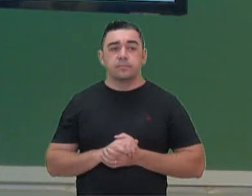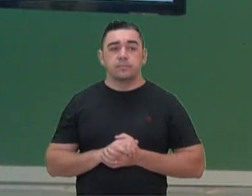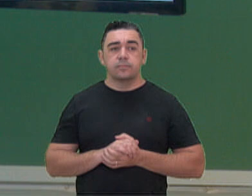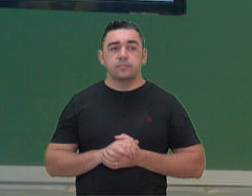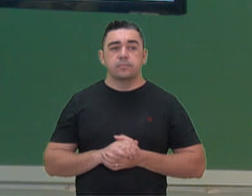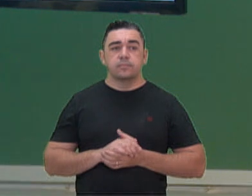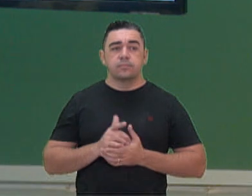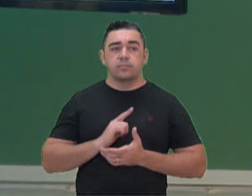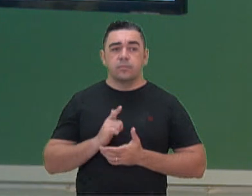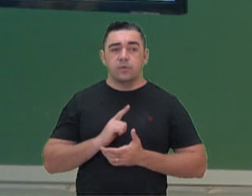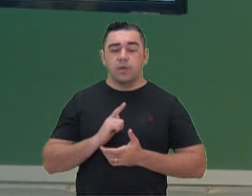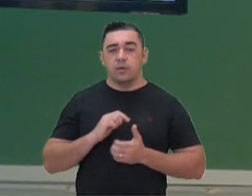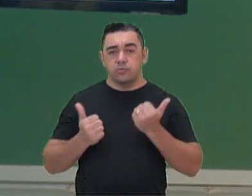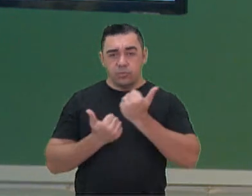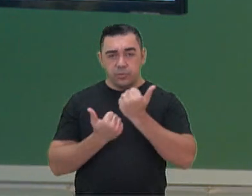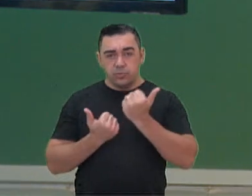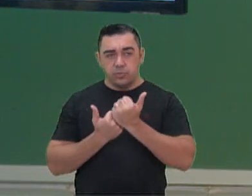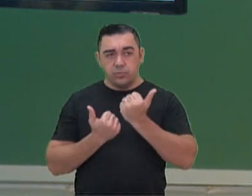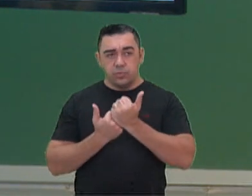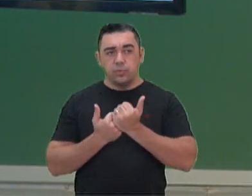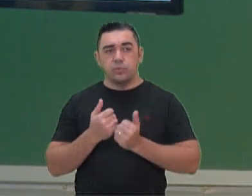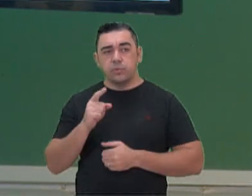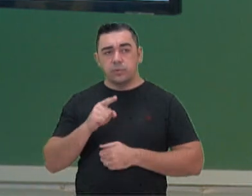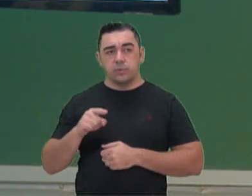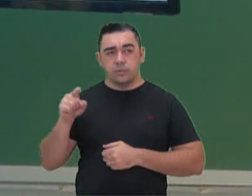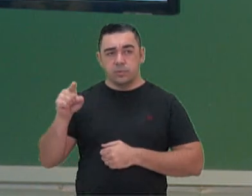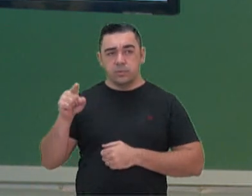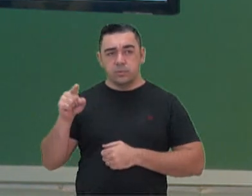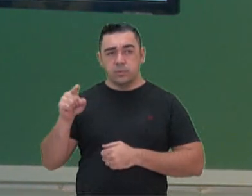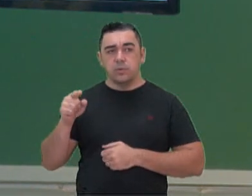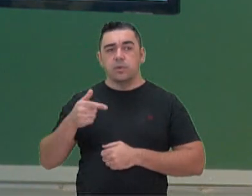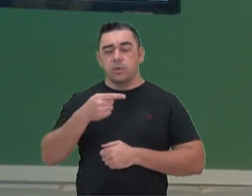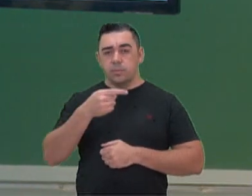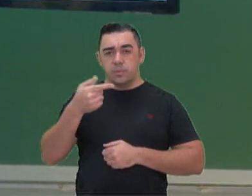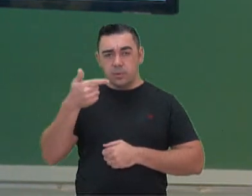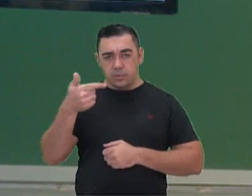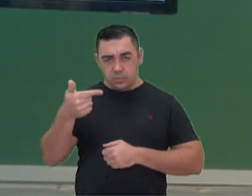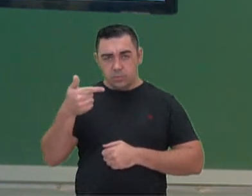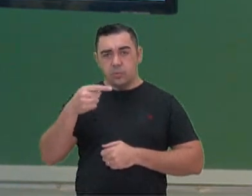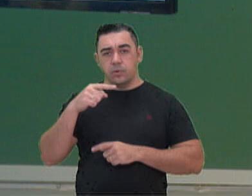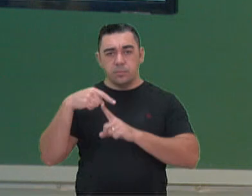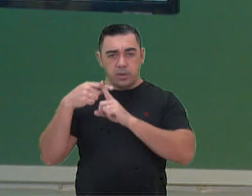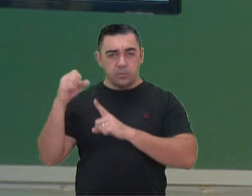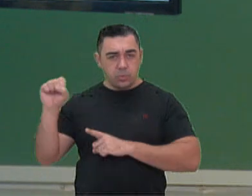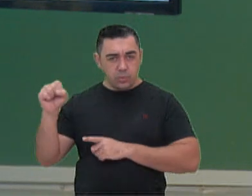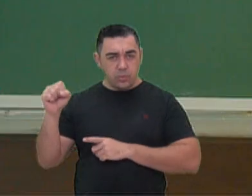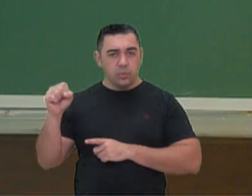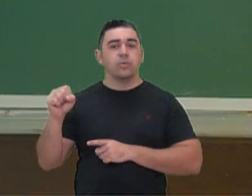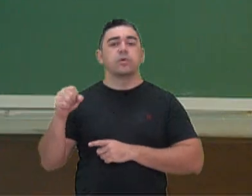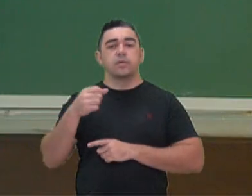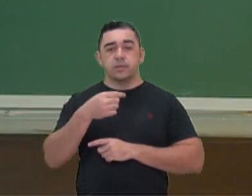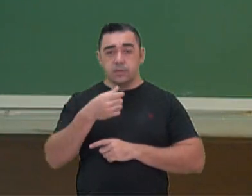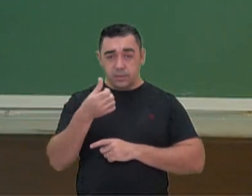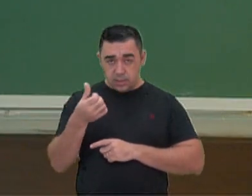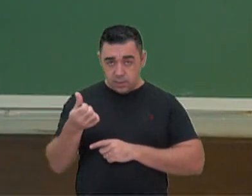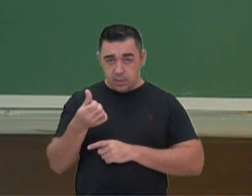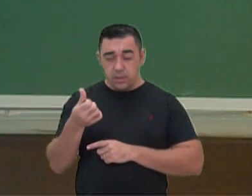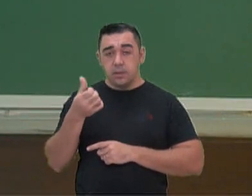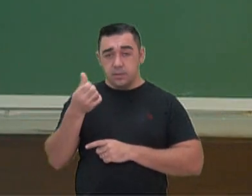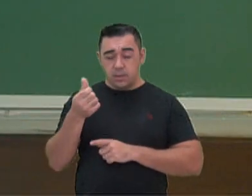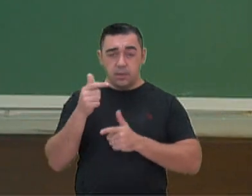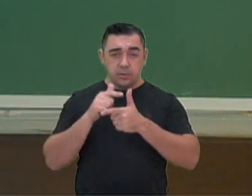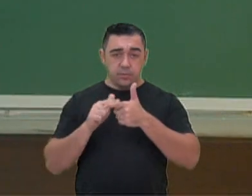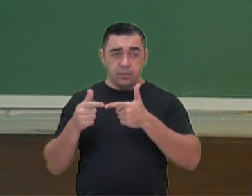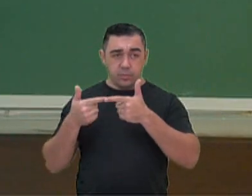menos 2. A função inversa de g quando x é menos 2. Menos 2 mais 8 são 6. 6